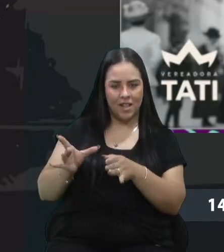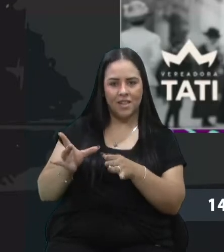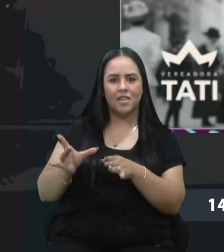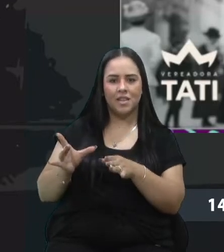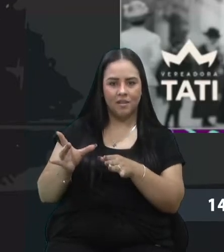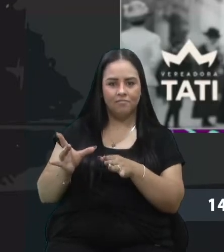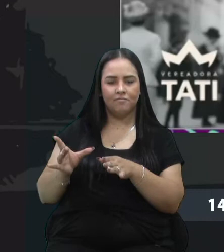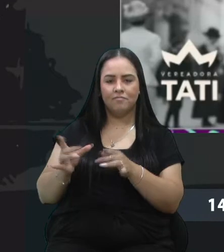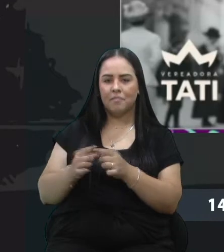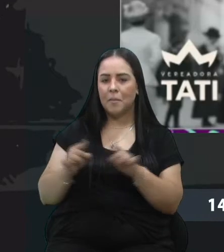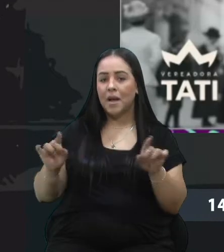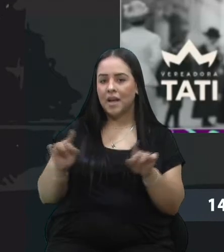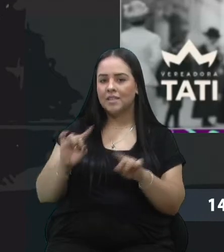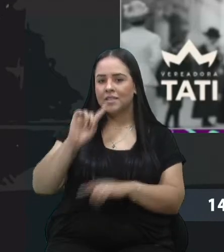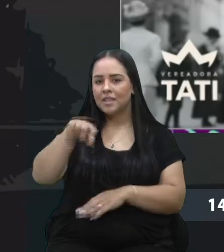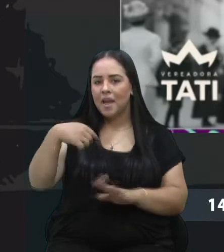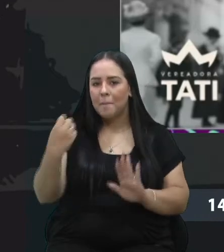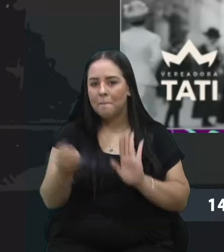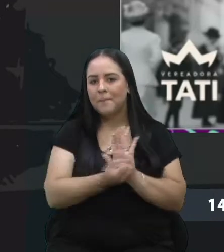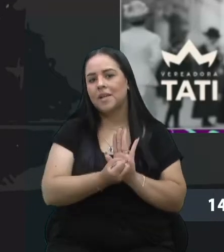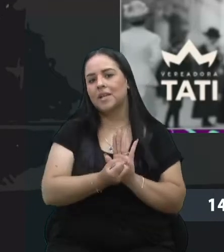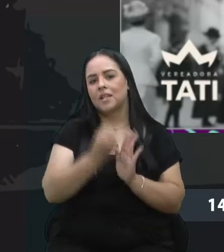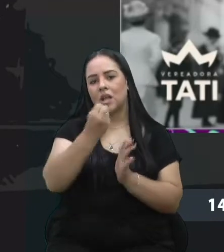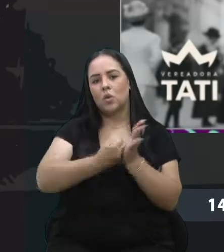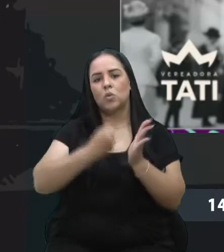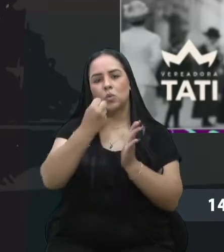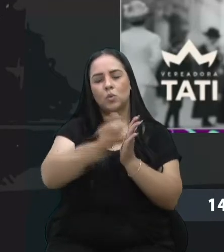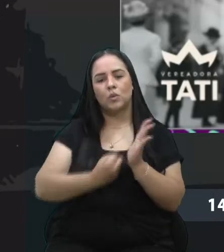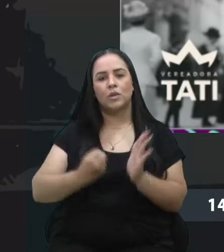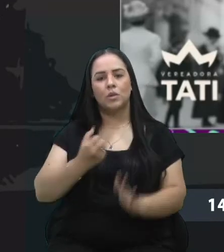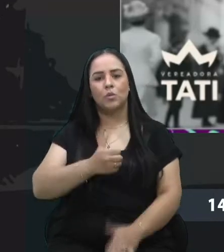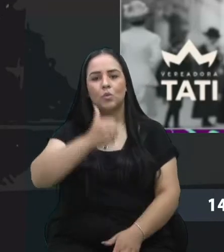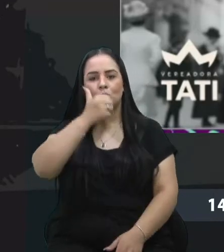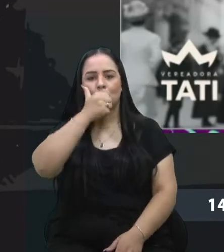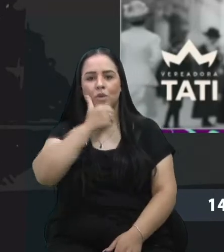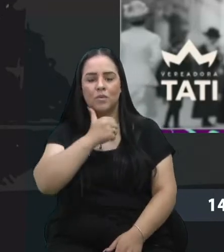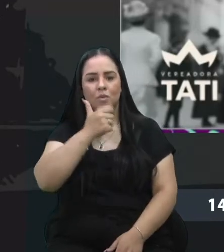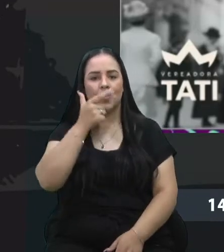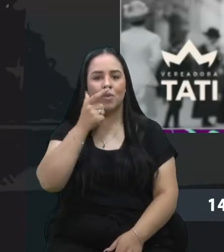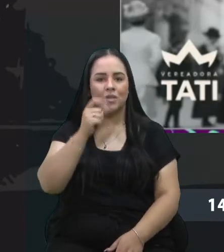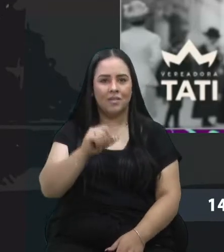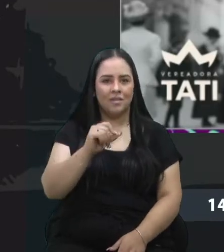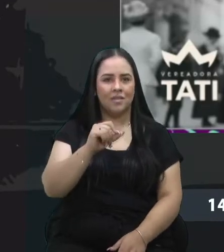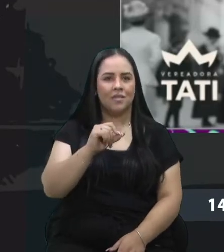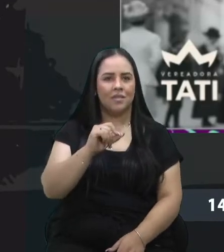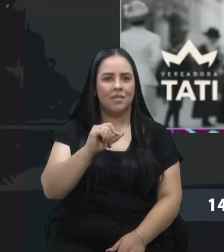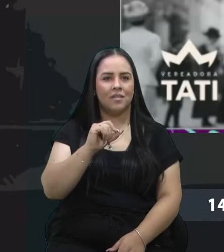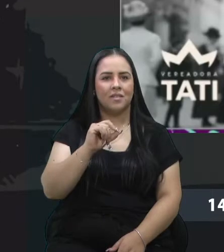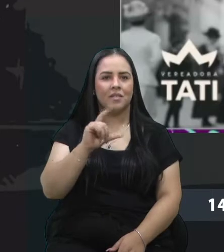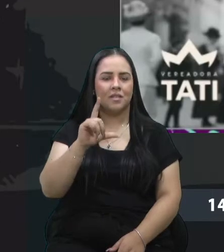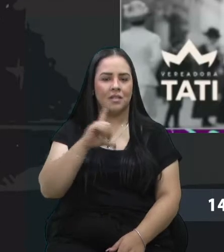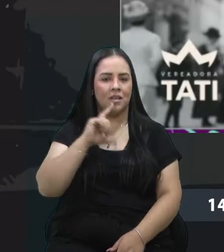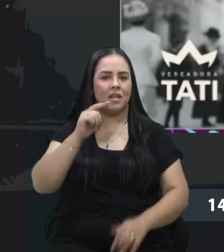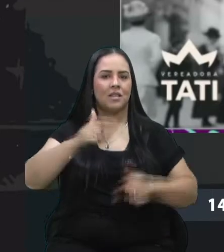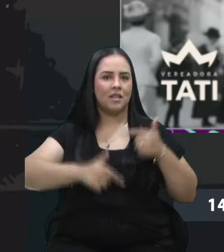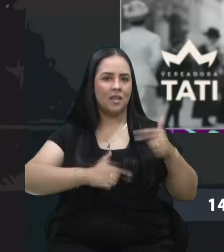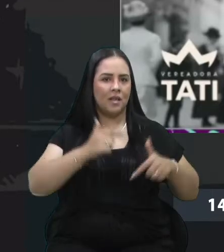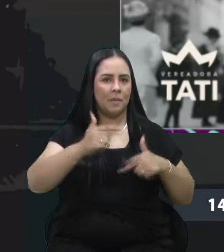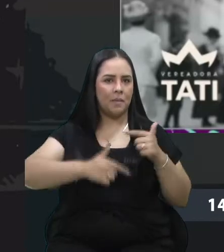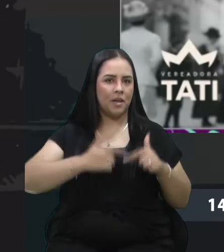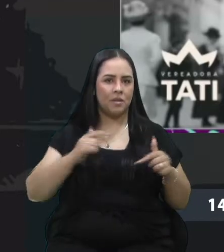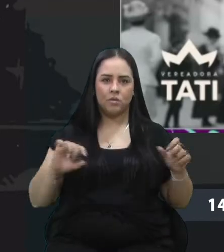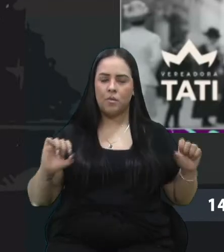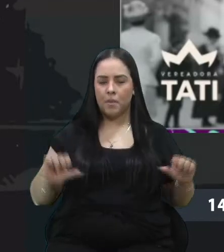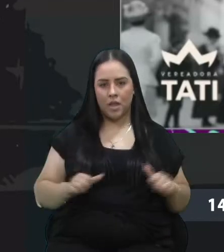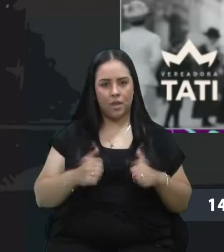que marca a luta das mulheres por condições de emprego, de trabalho